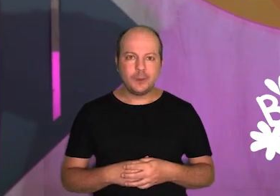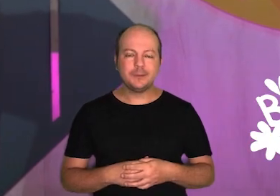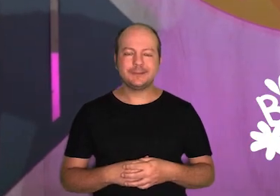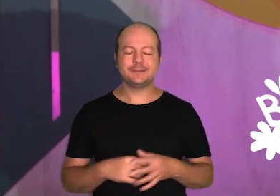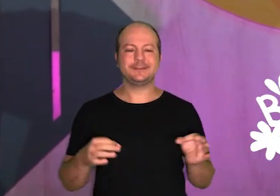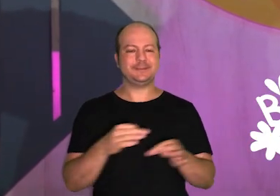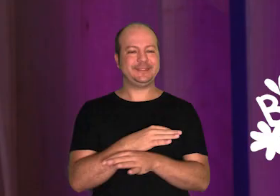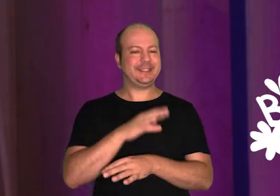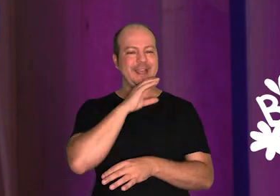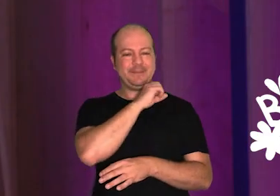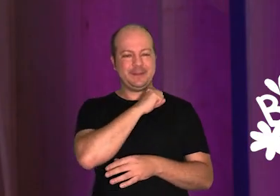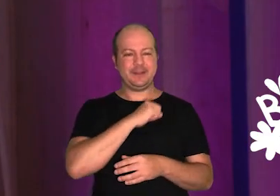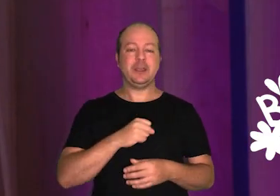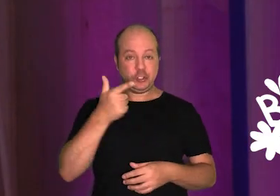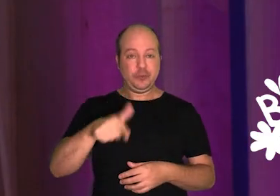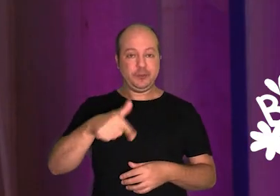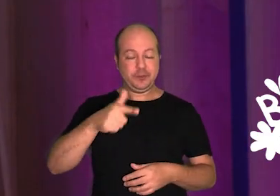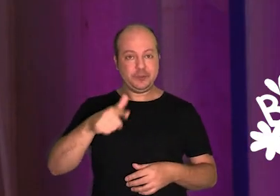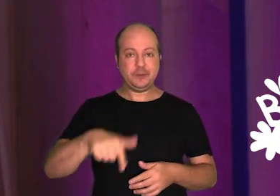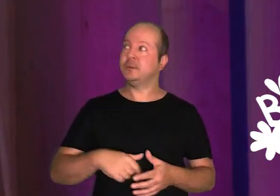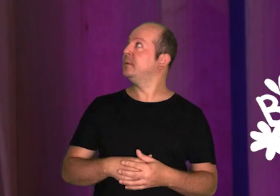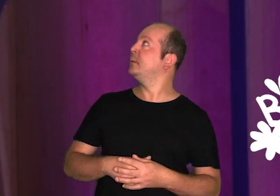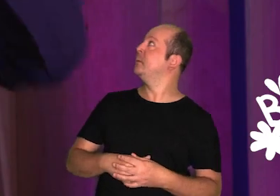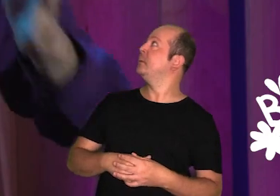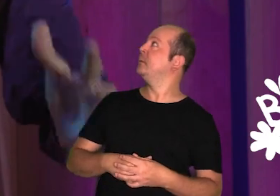Rapidinho. Mais um pouco.